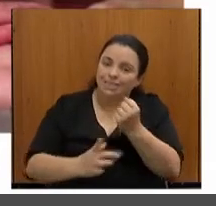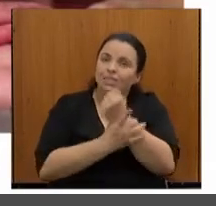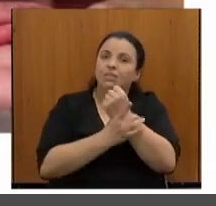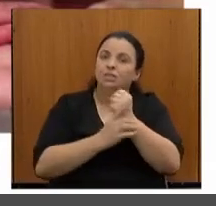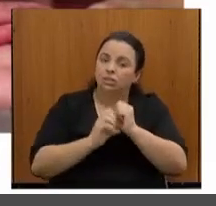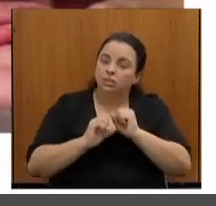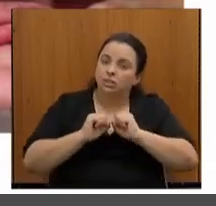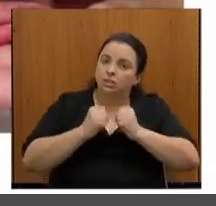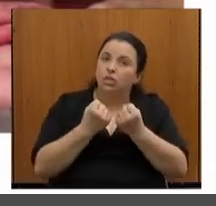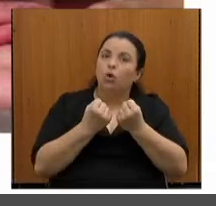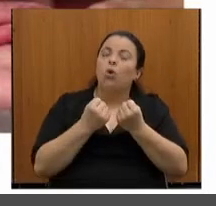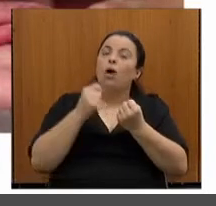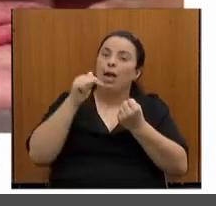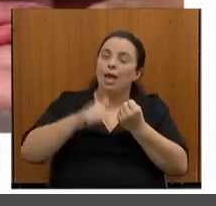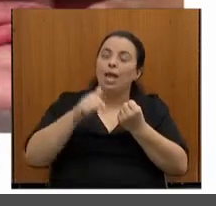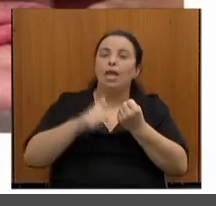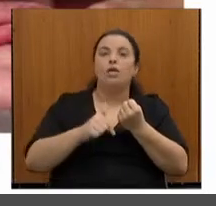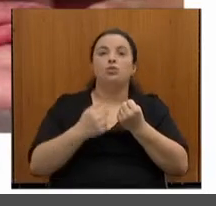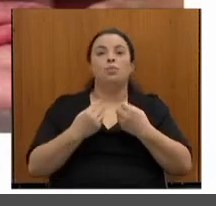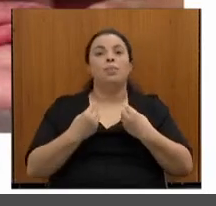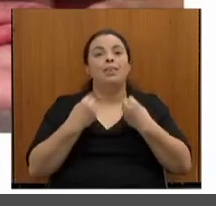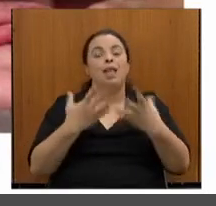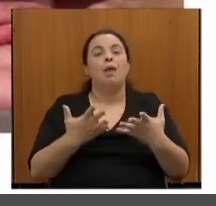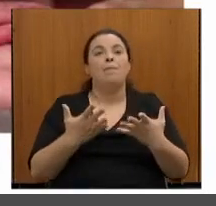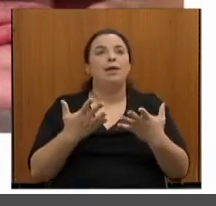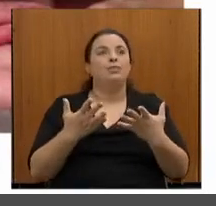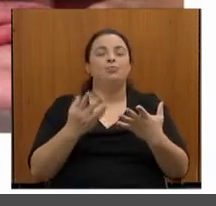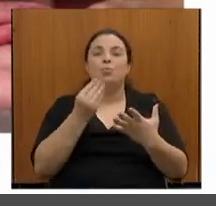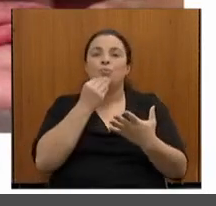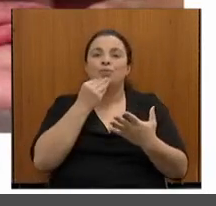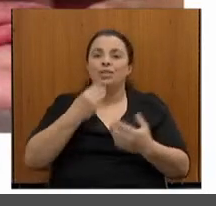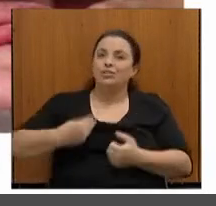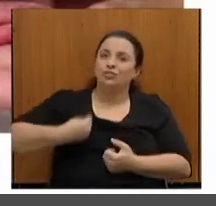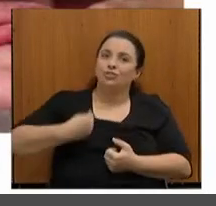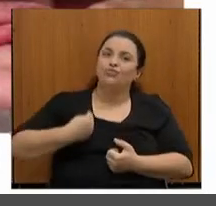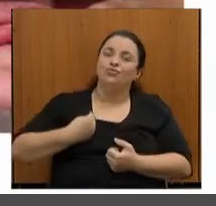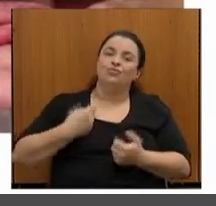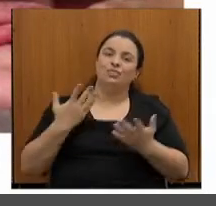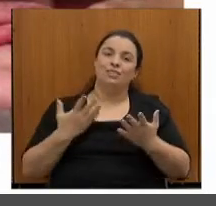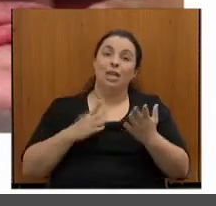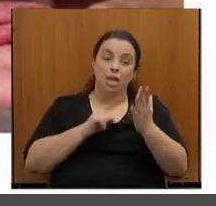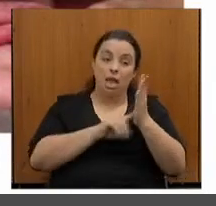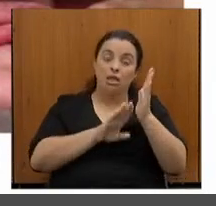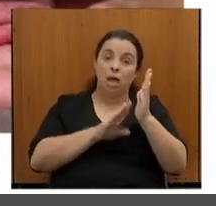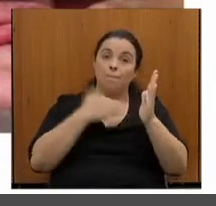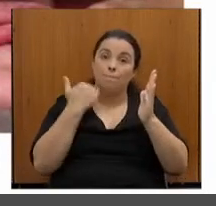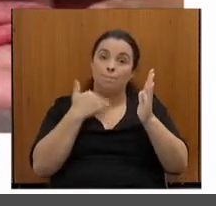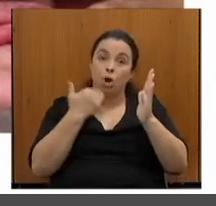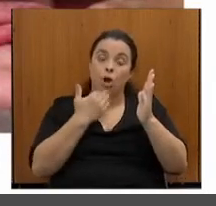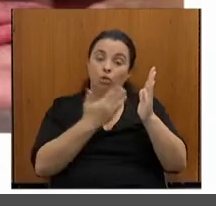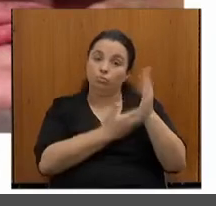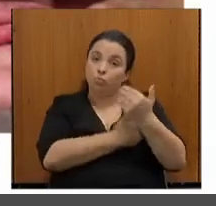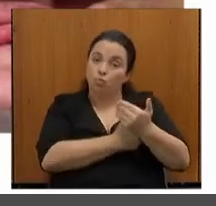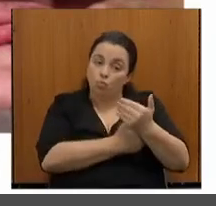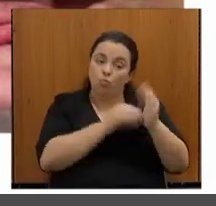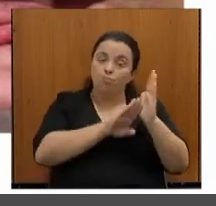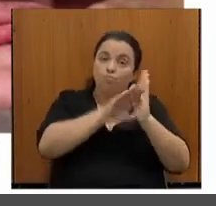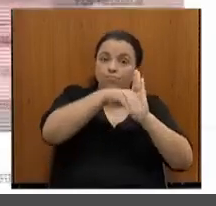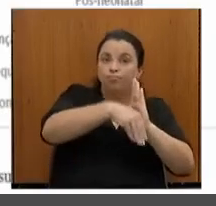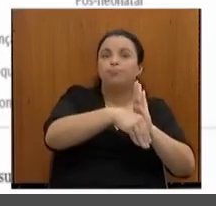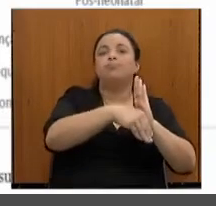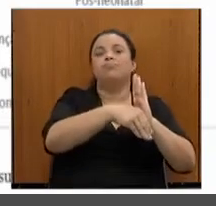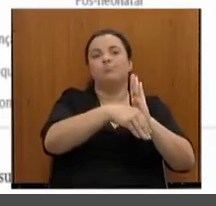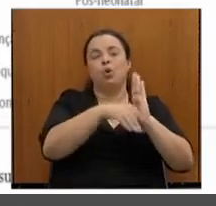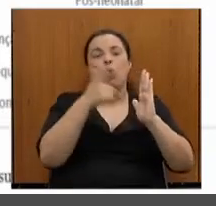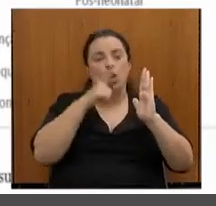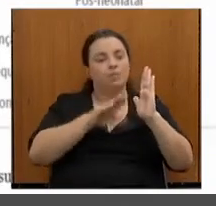E aí a gente sabe que 70% dessas mortes neonatais ocorrem por causas evitáveis